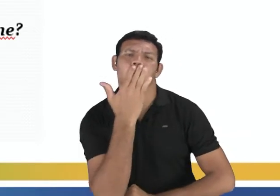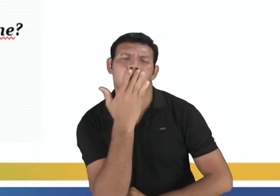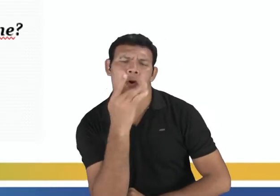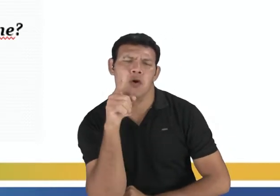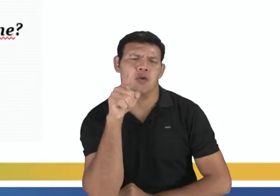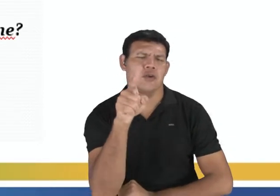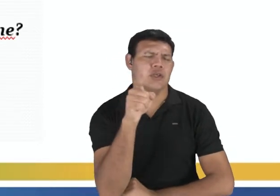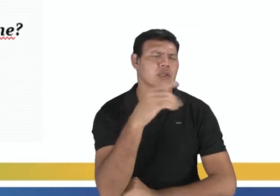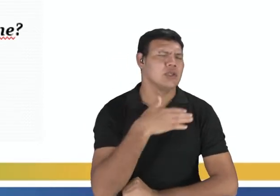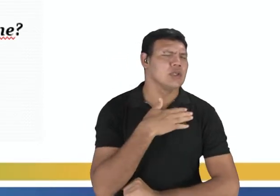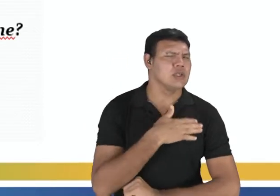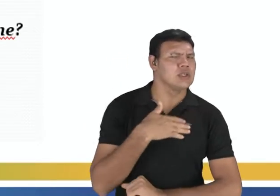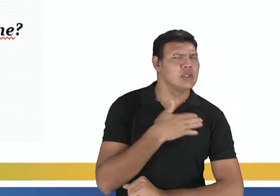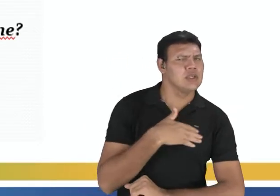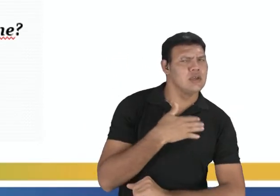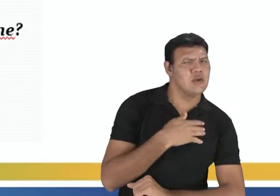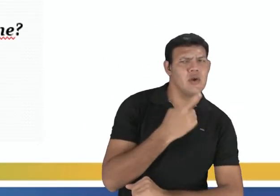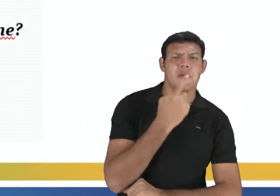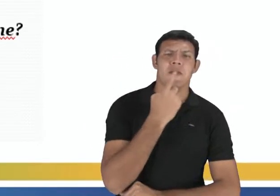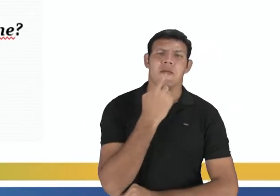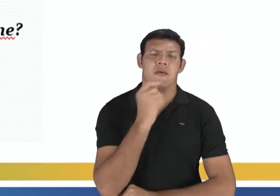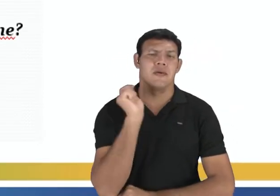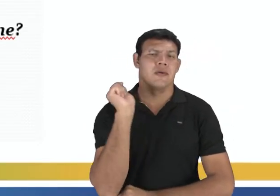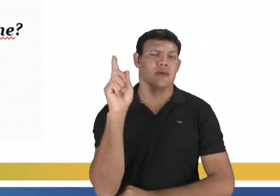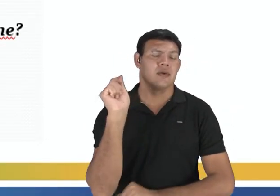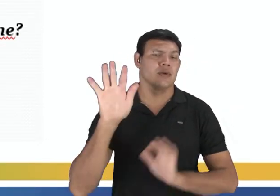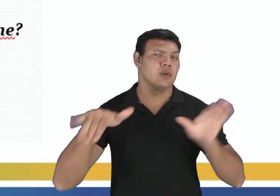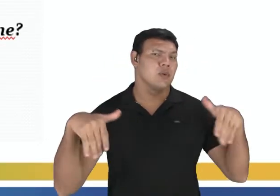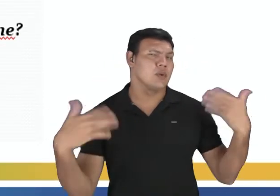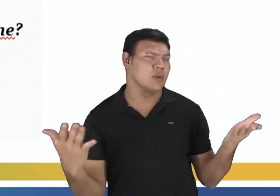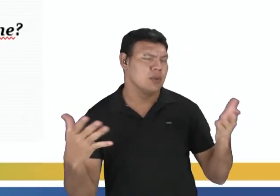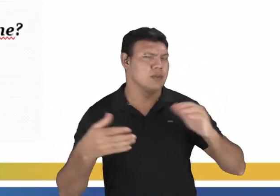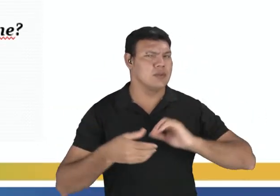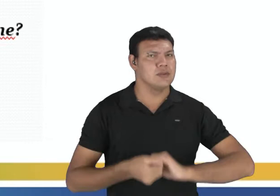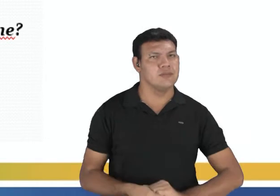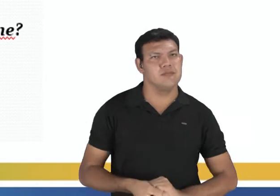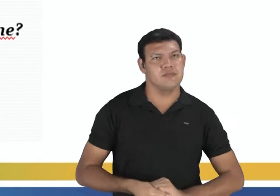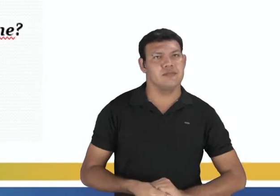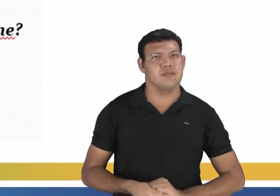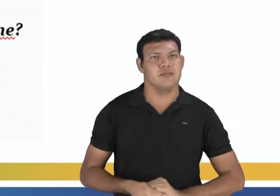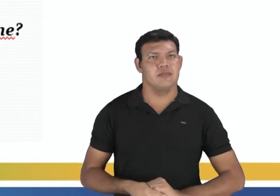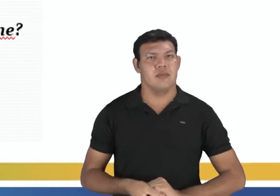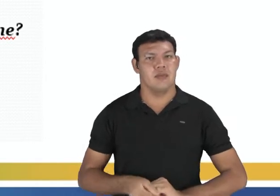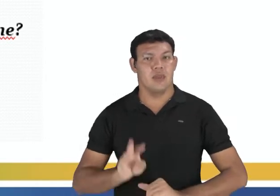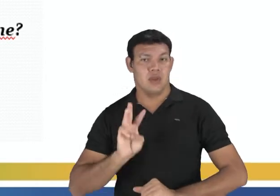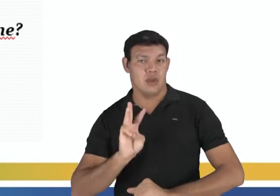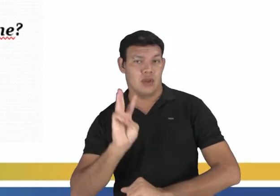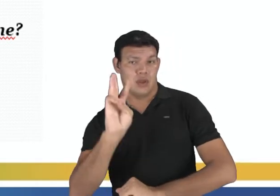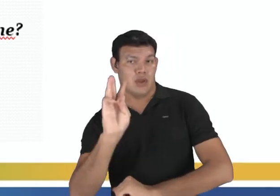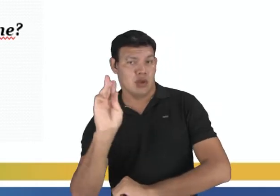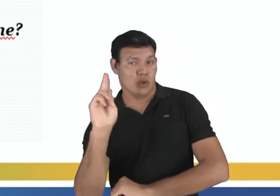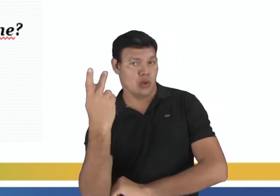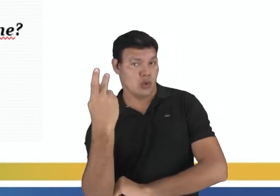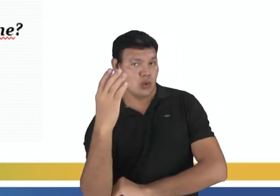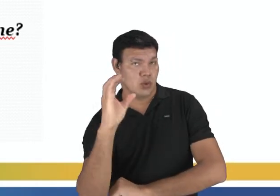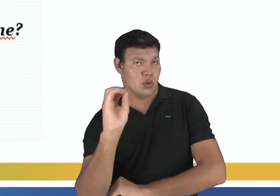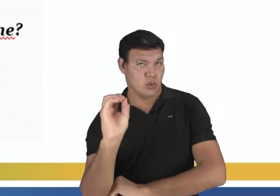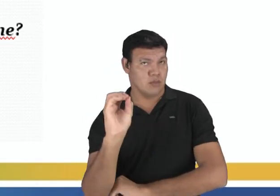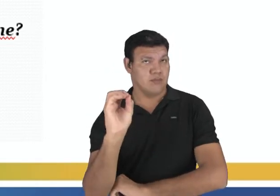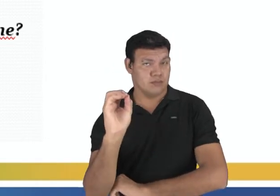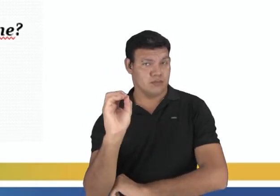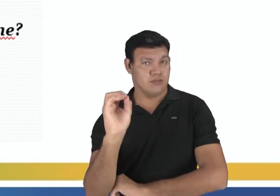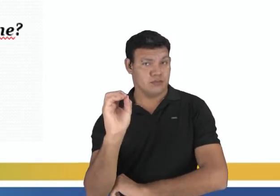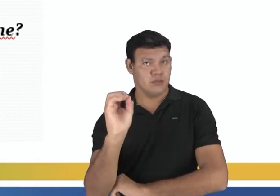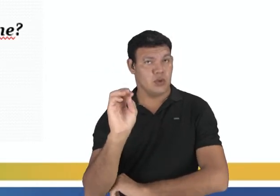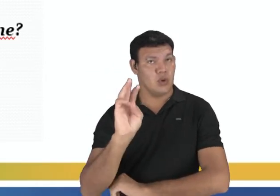mais? Vermelho ou azul? Who, whom. Ambos significa quem, mas